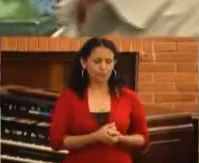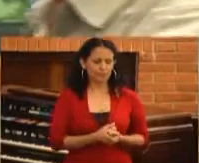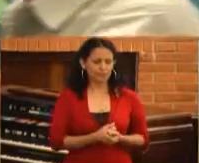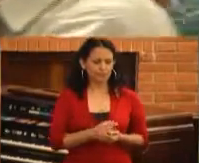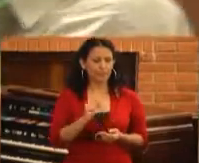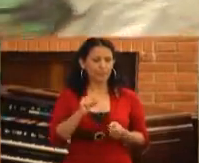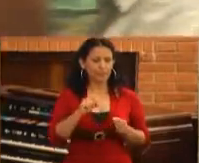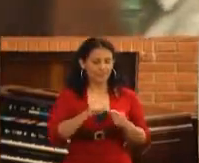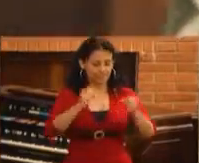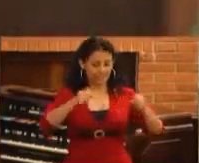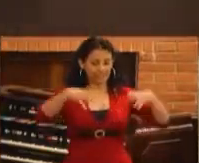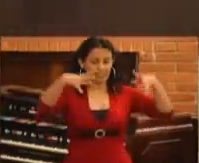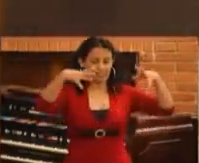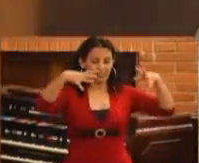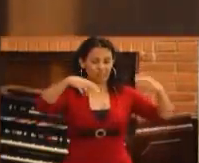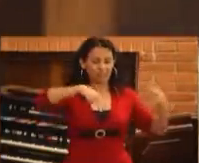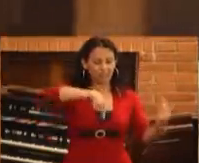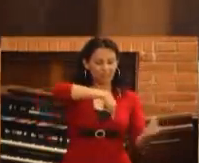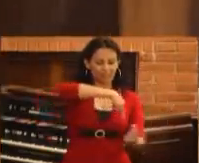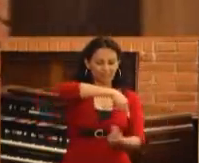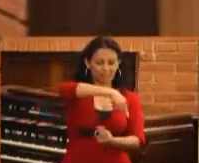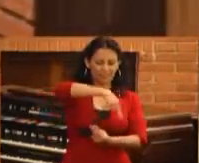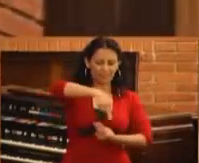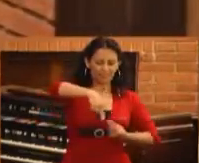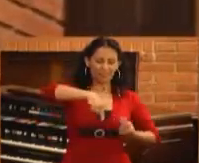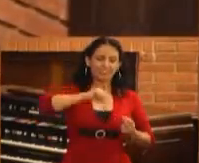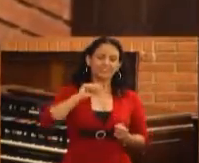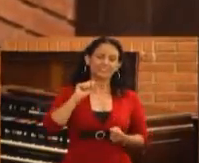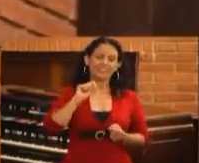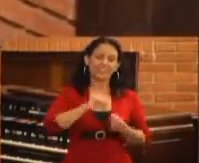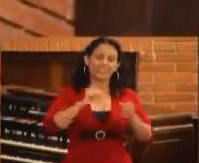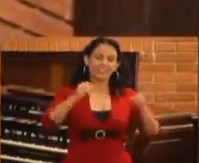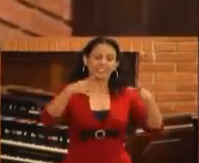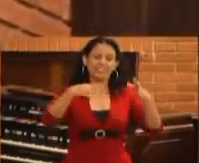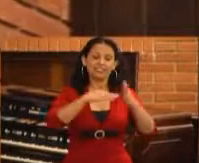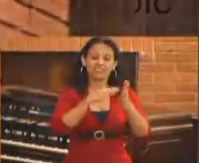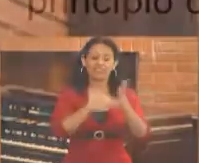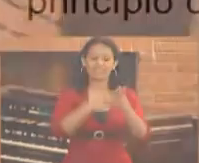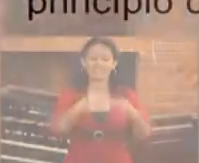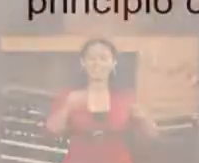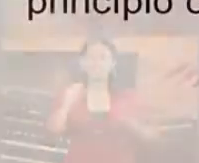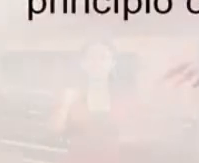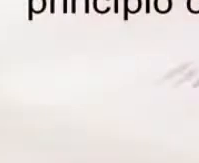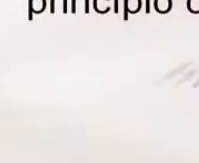criou o universo. Vamos ver quem criou todas as coisas.